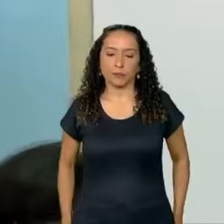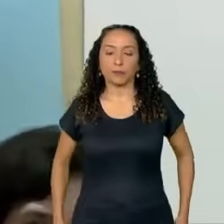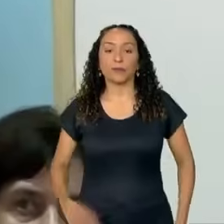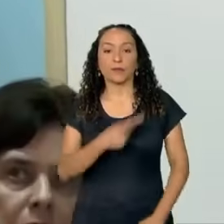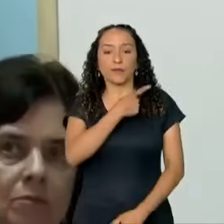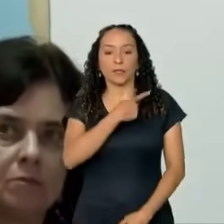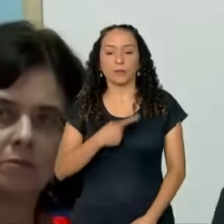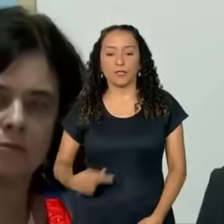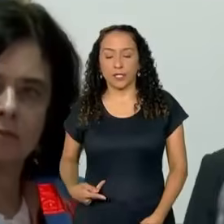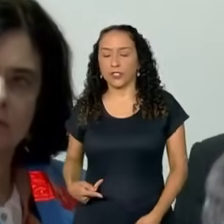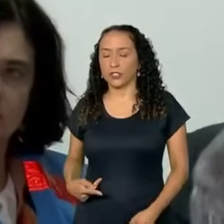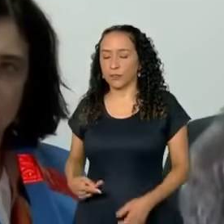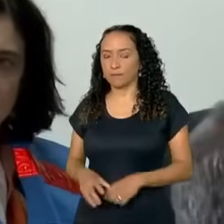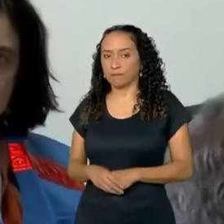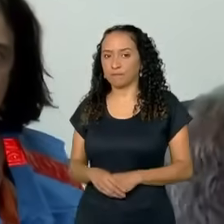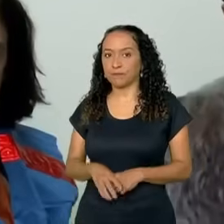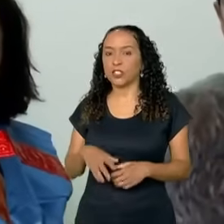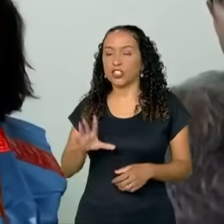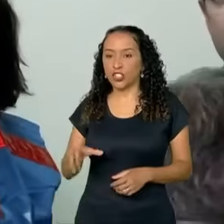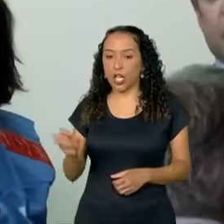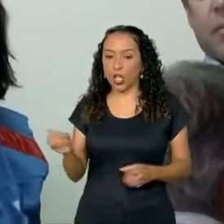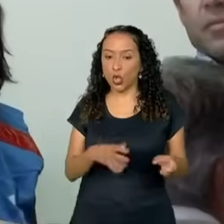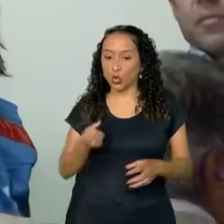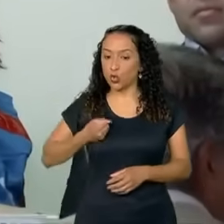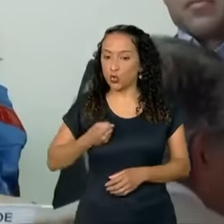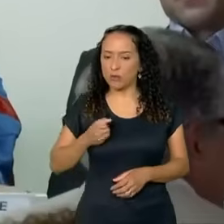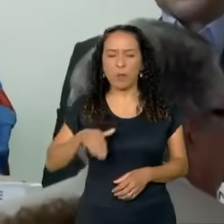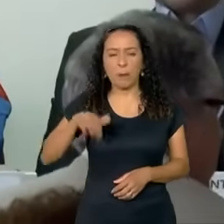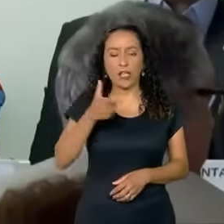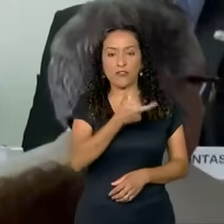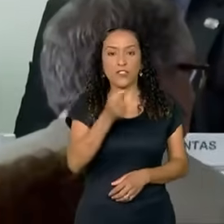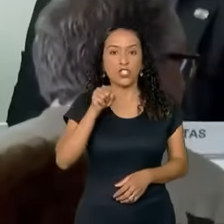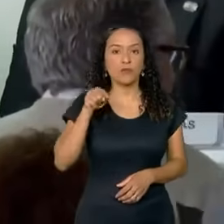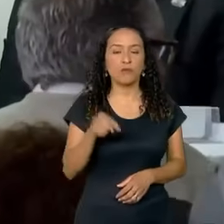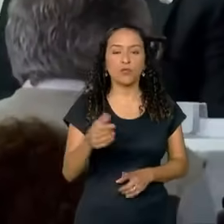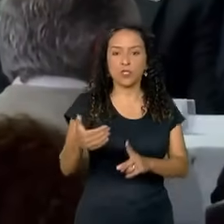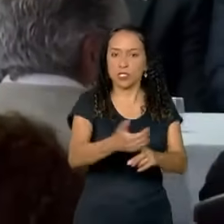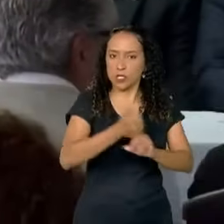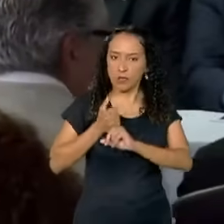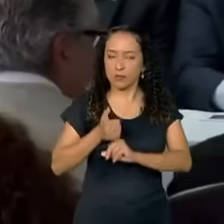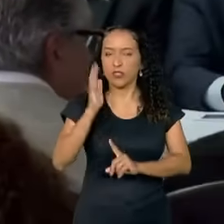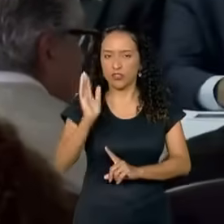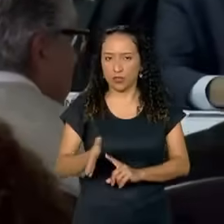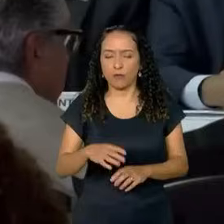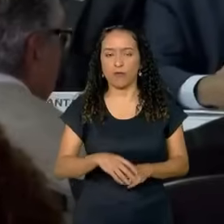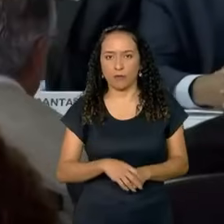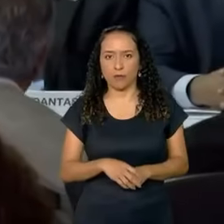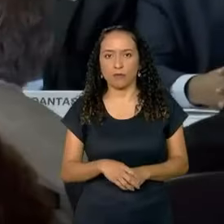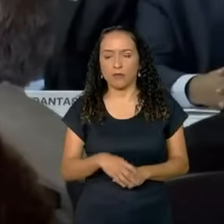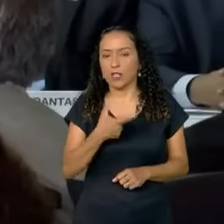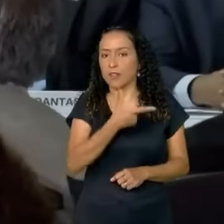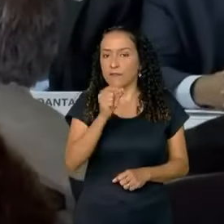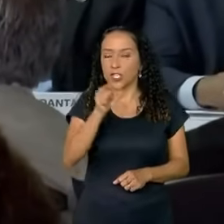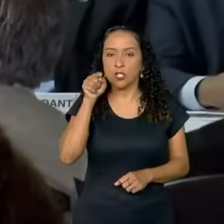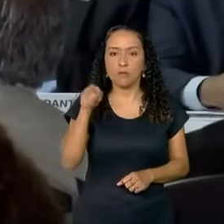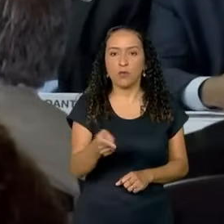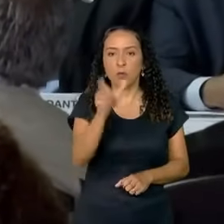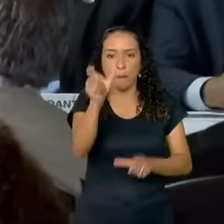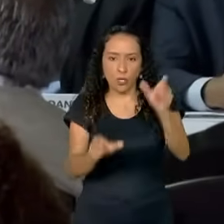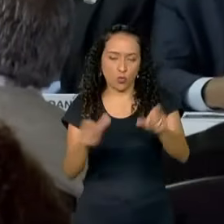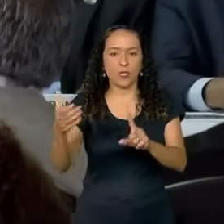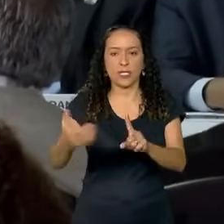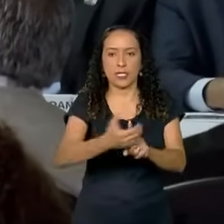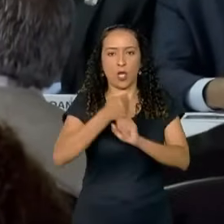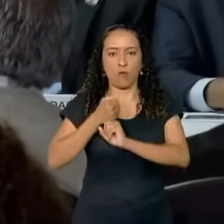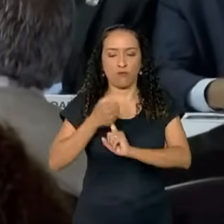Presidente, foram atualizados os números, são mais de 20 mil salvamentos, 20 mil pessoas que foram